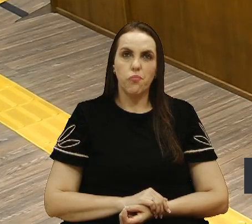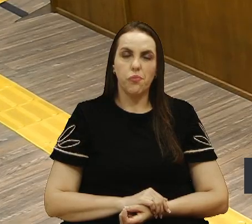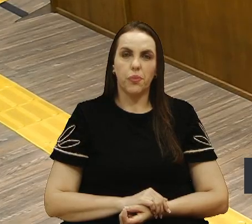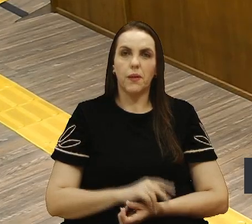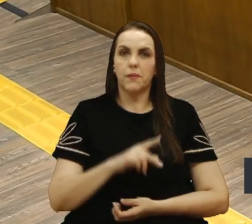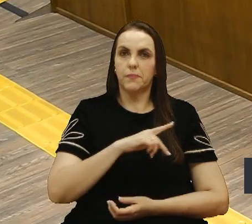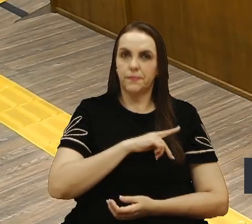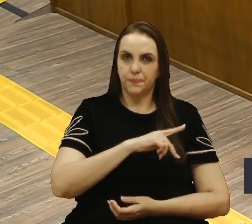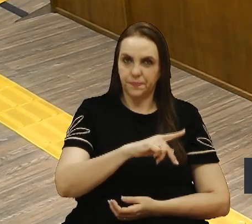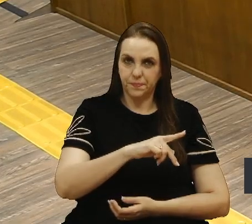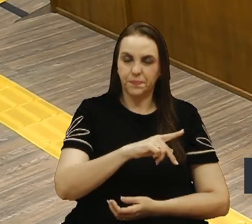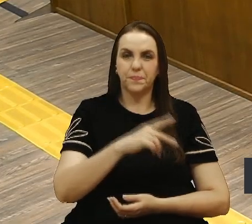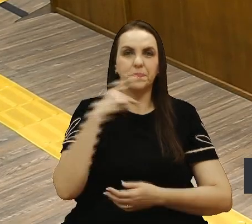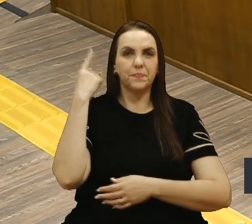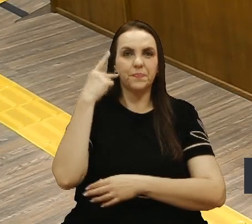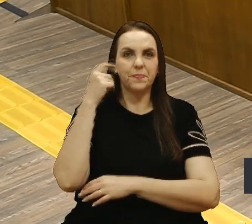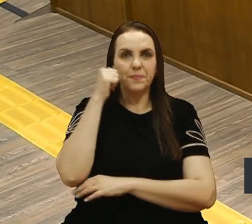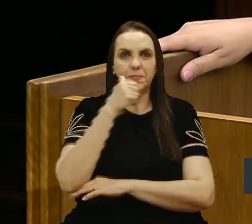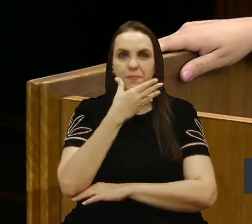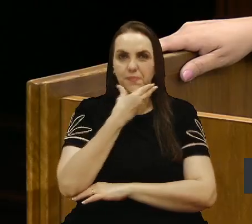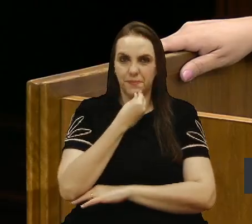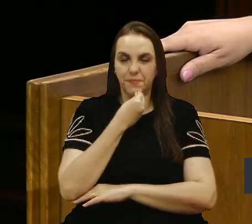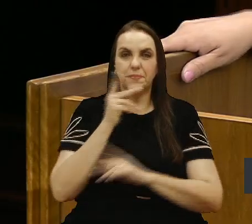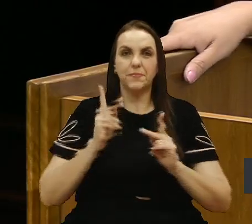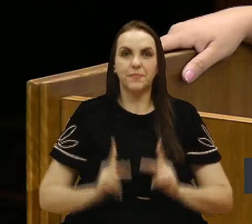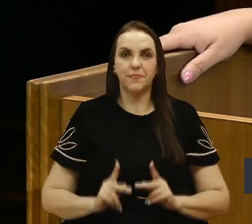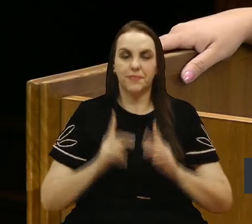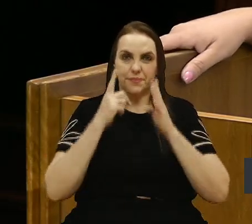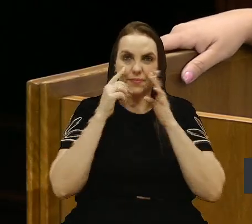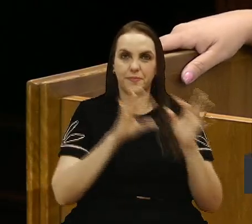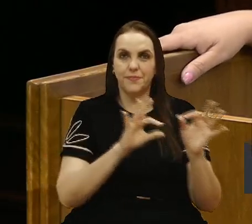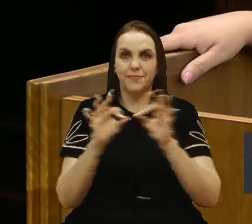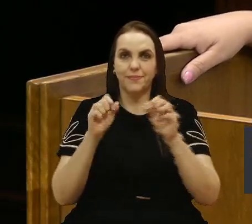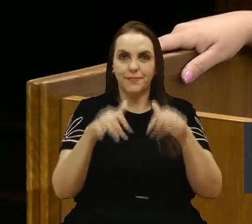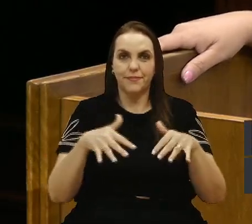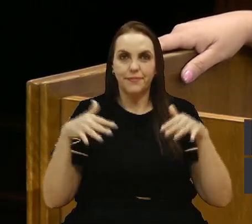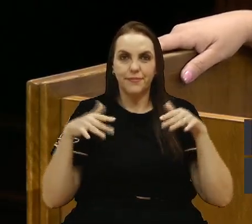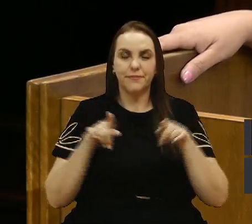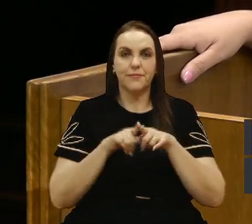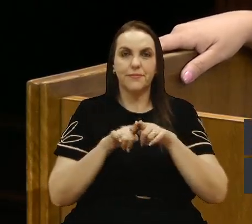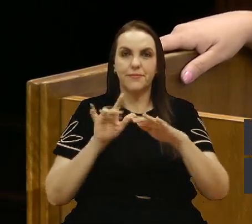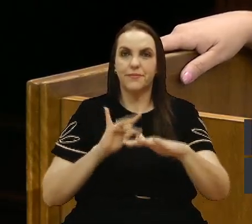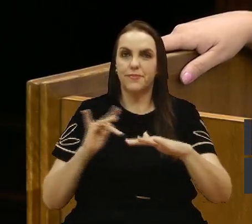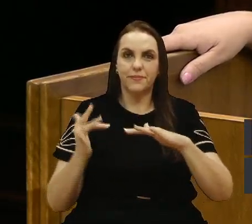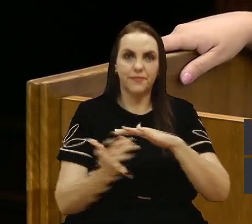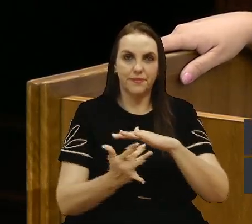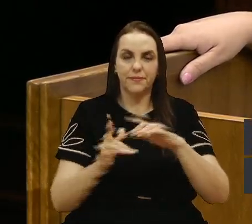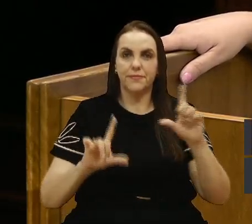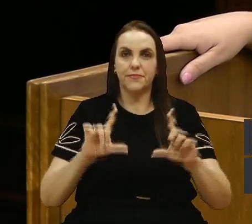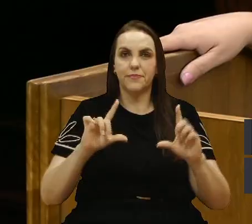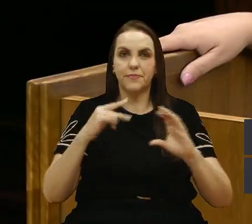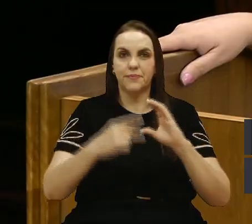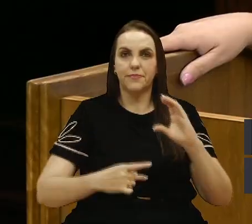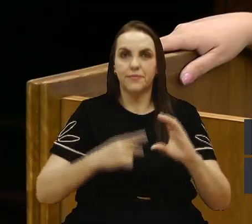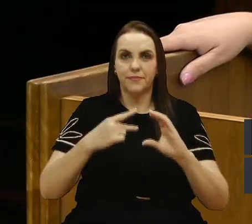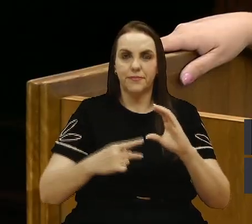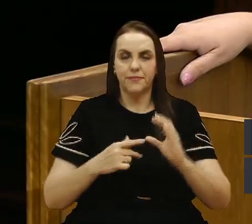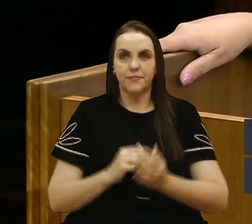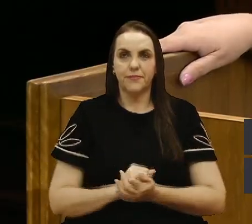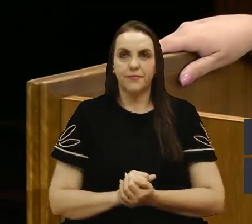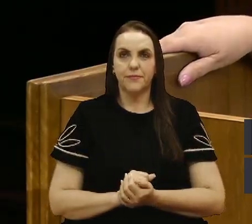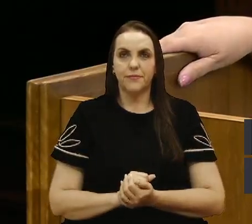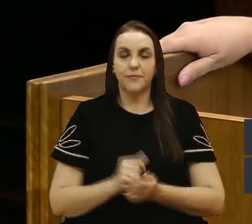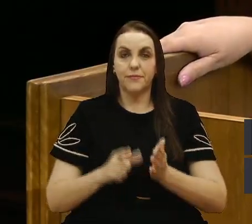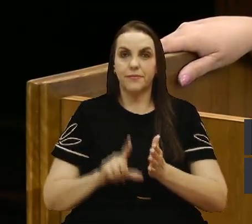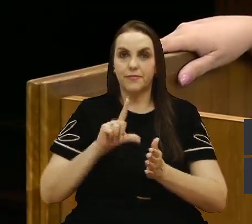Senhor presidente, senhores vereadores, pessoal que nos assiste aqui também pela rede social e pela TV Câmara, antes